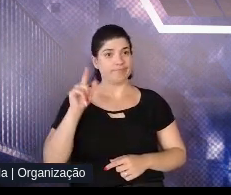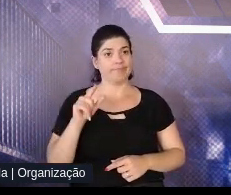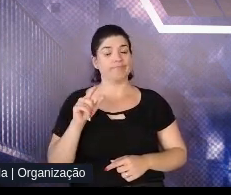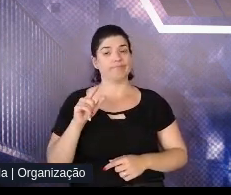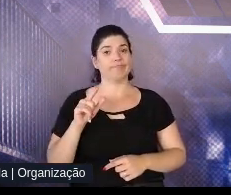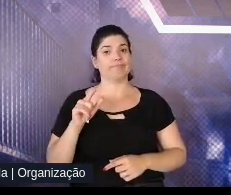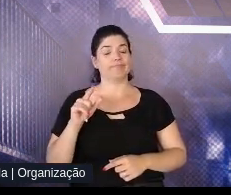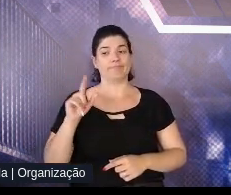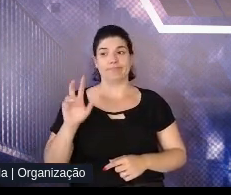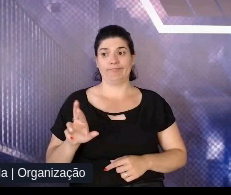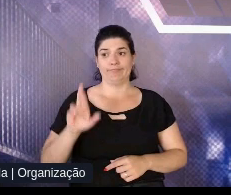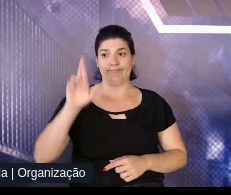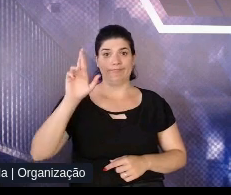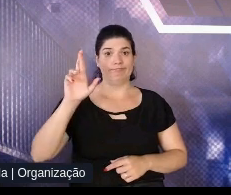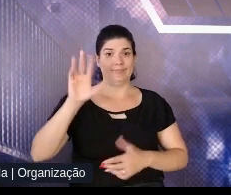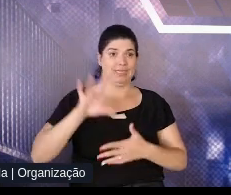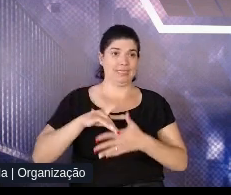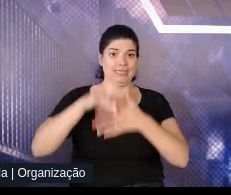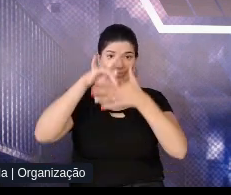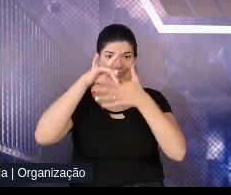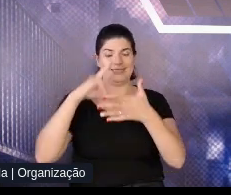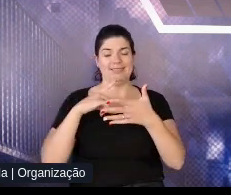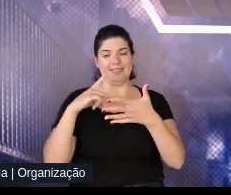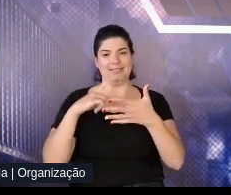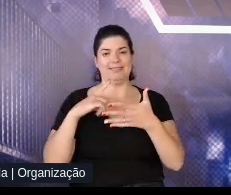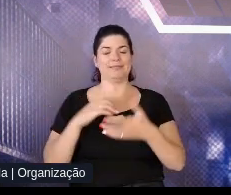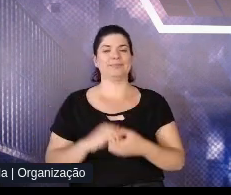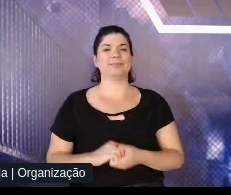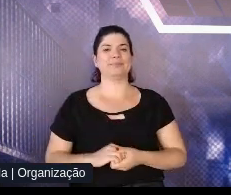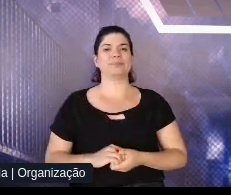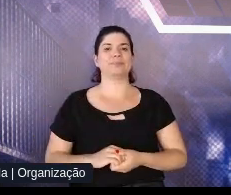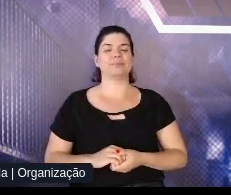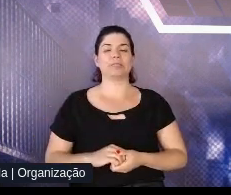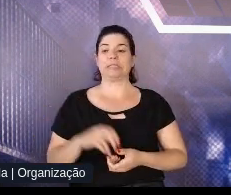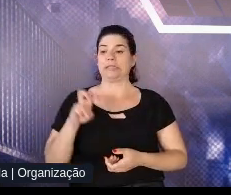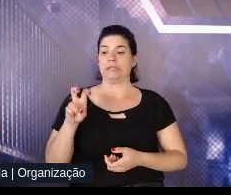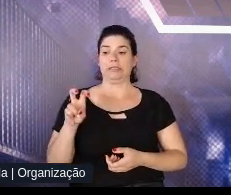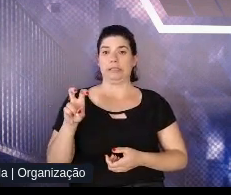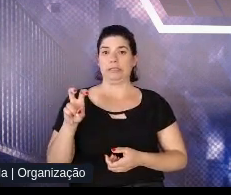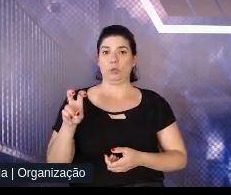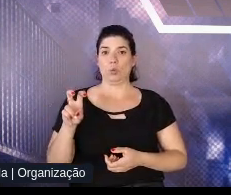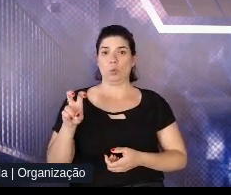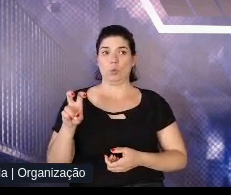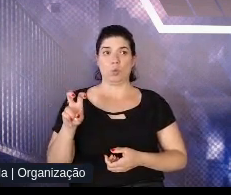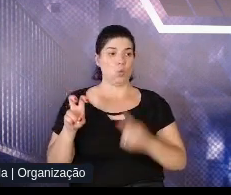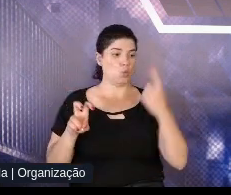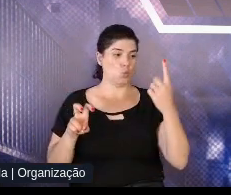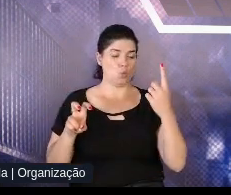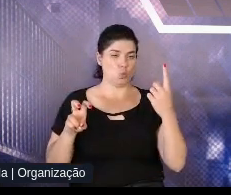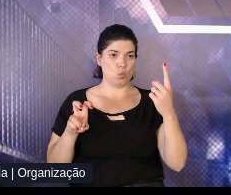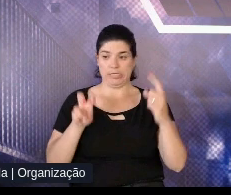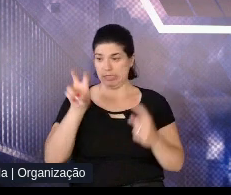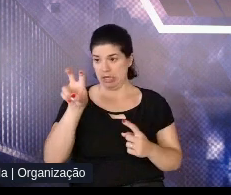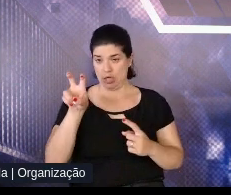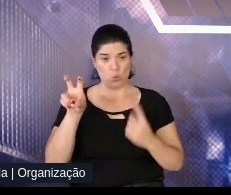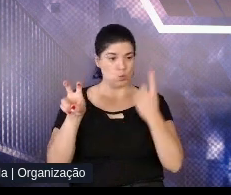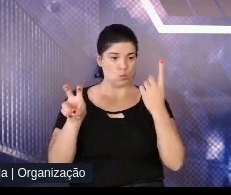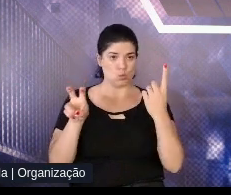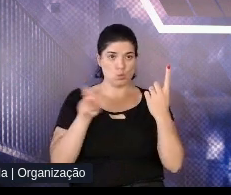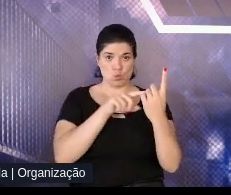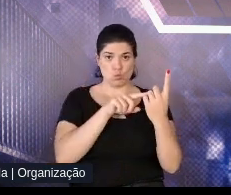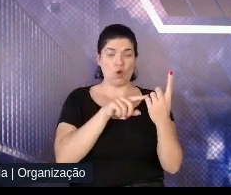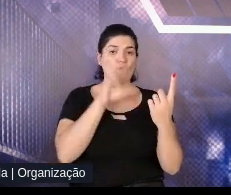cargos de liderança, e 1 a cada 5 funcionários, né, colaboradores da Natura, são